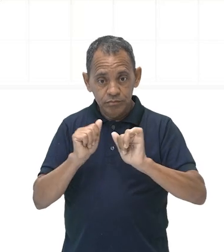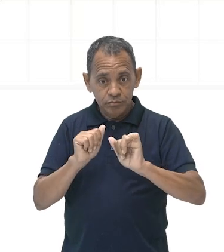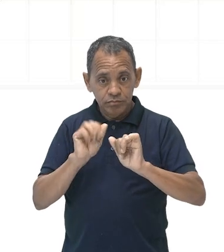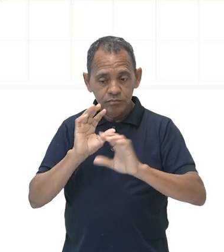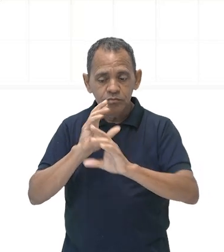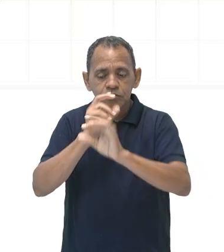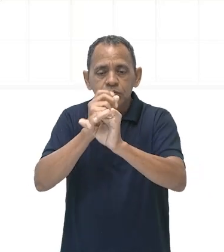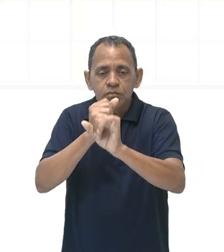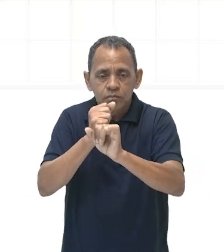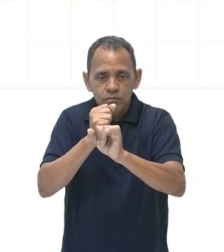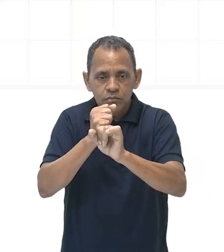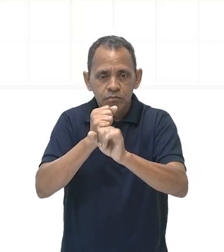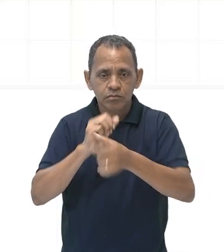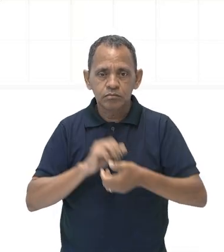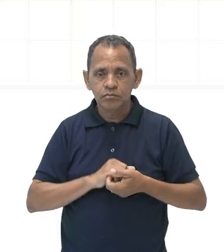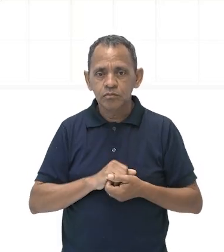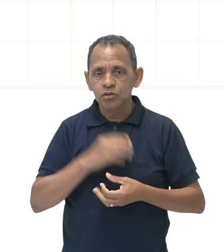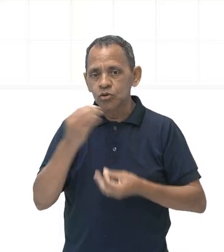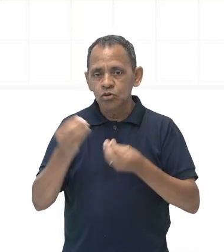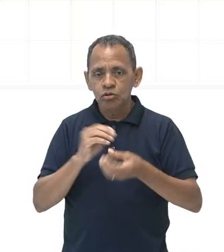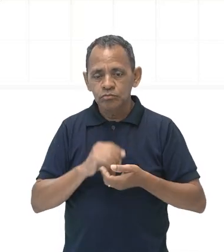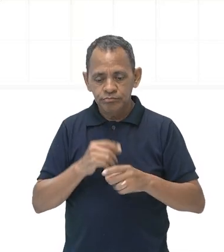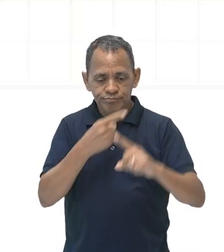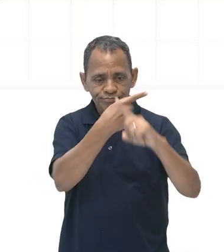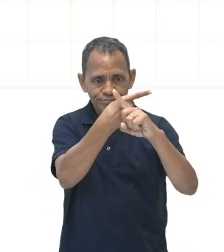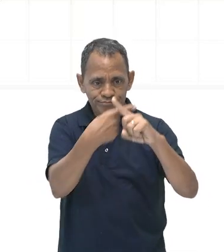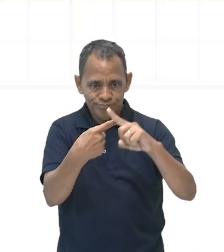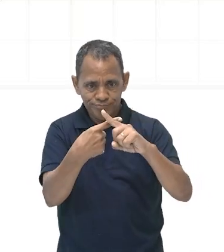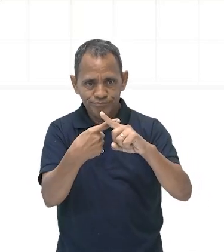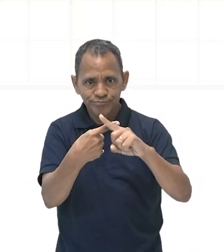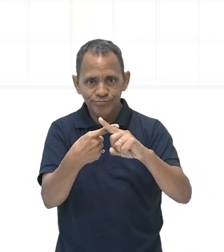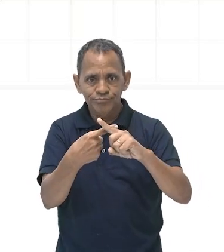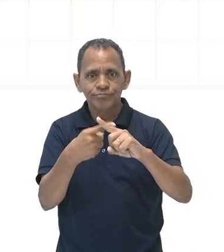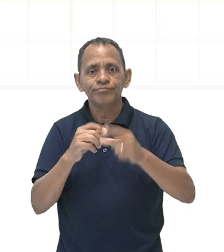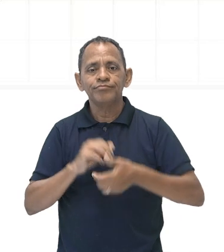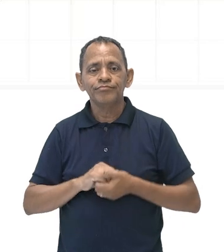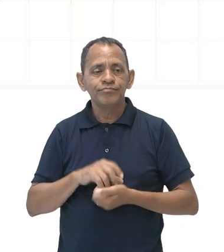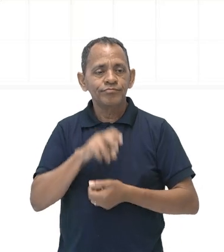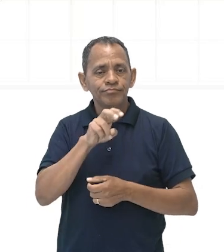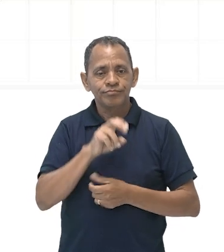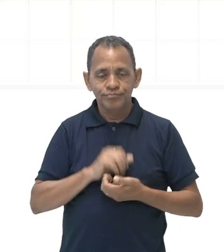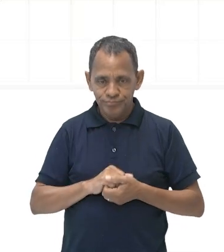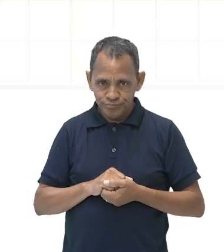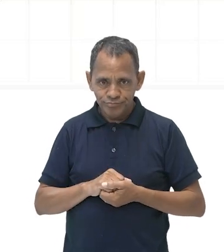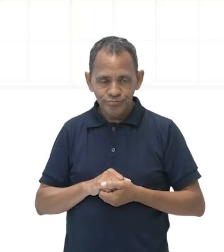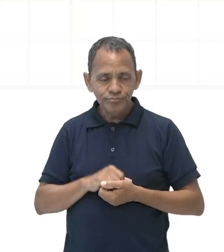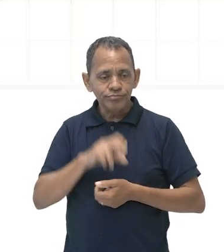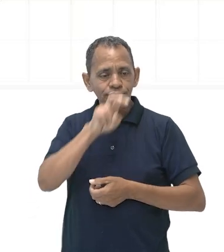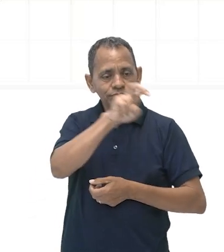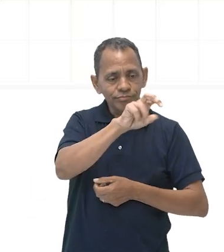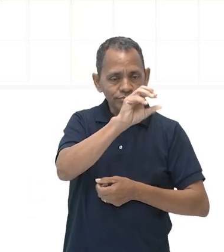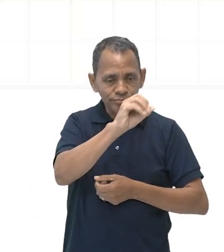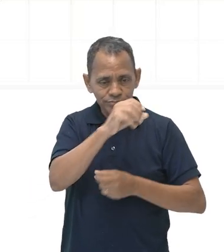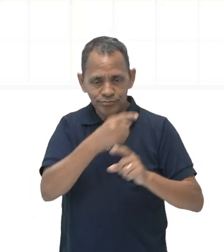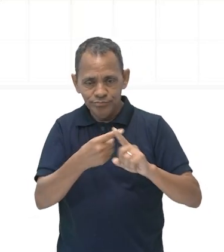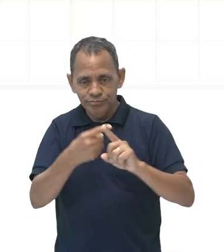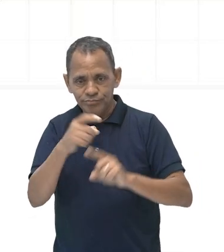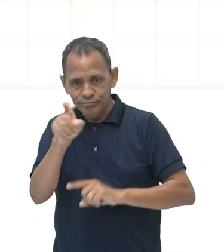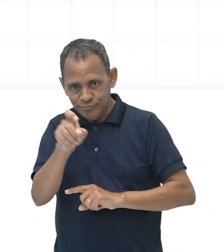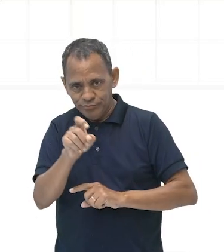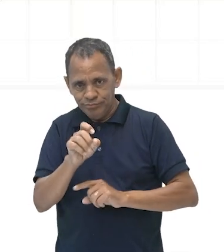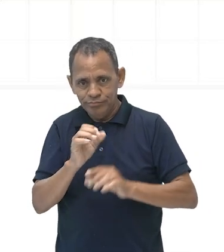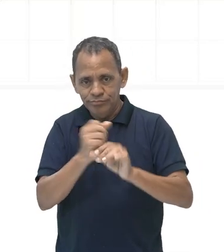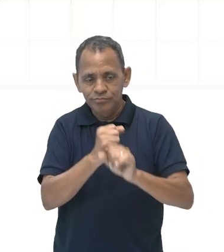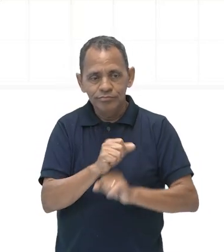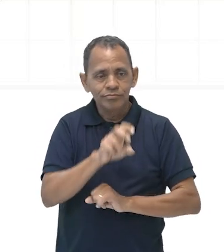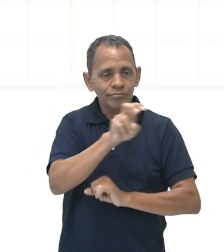resolver multiplicando aqui meios por extremos. Então, multiplicando 50 vezes x vai dar 50x. Vou colocar